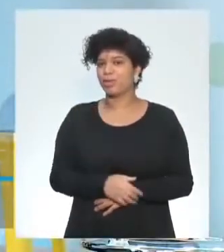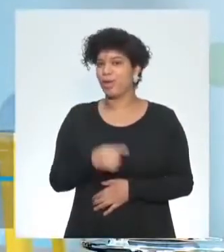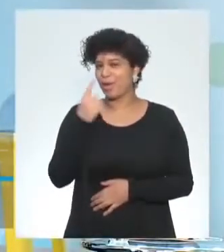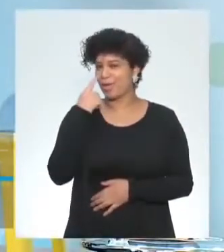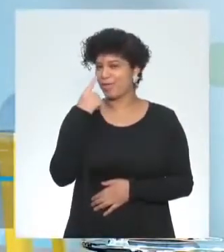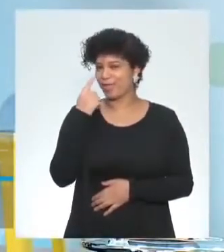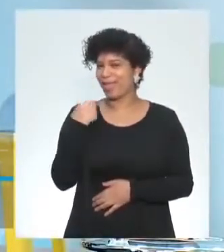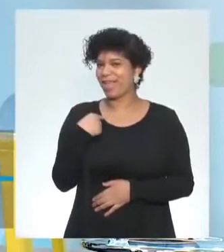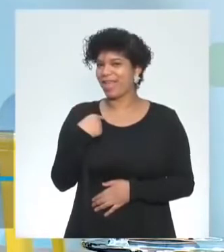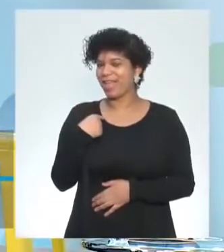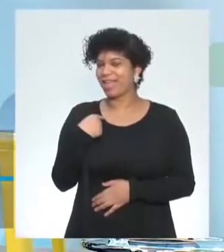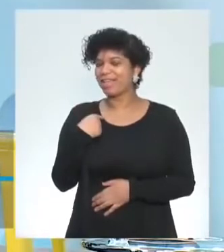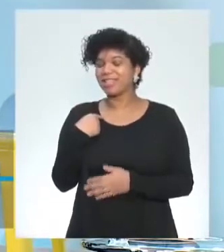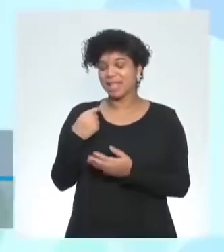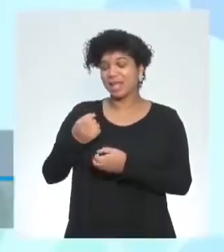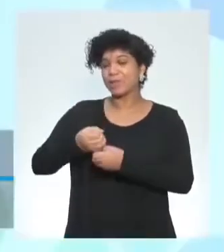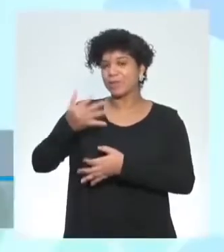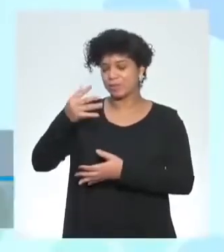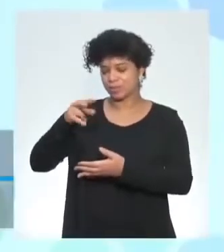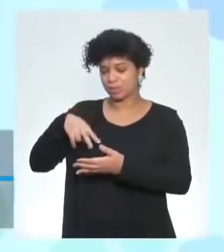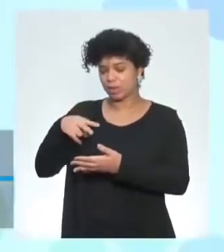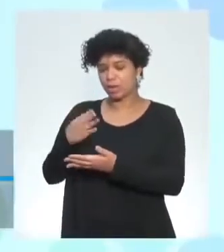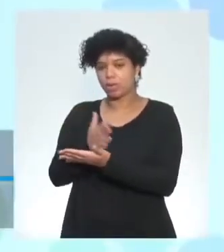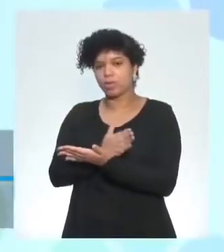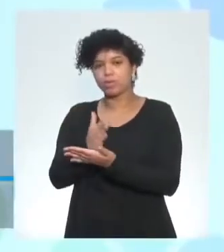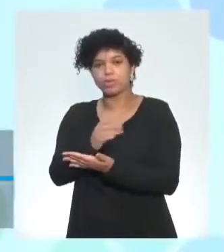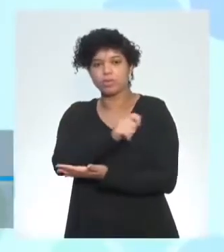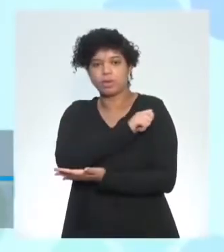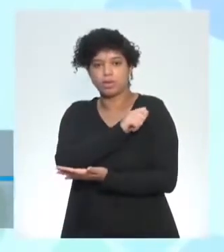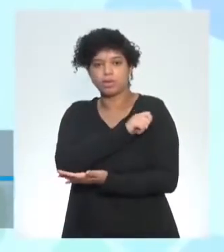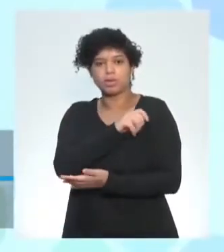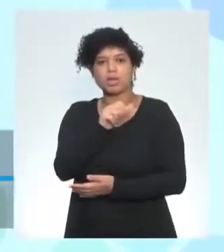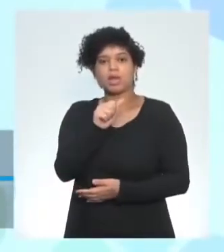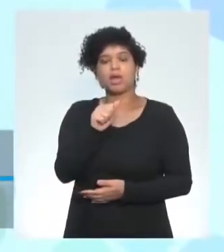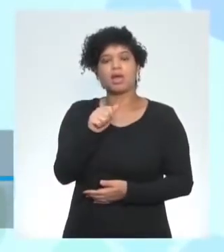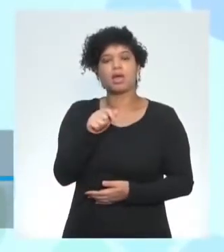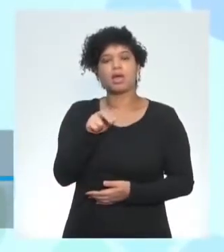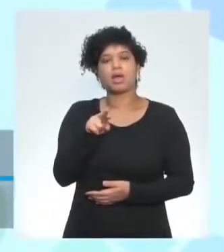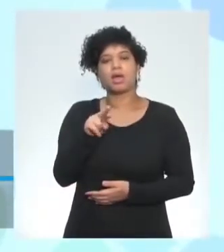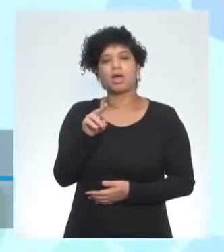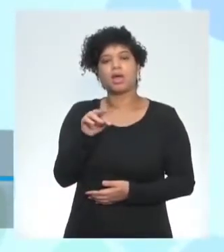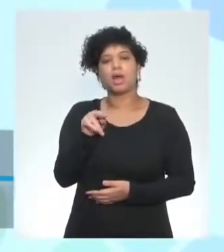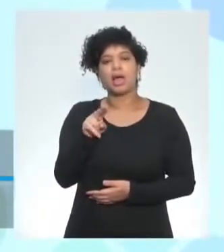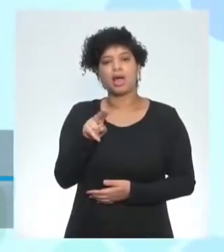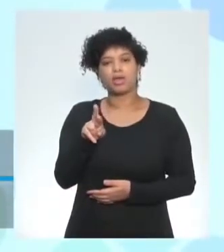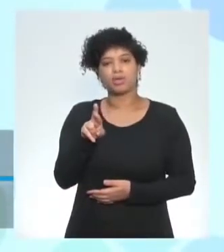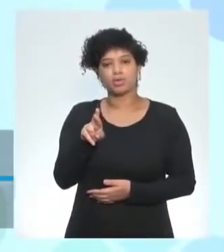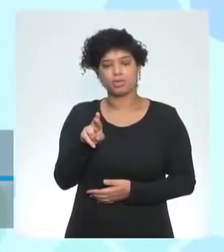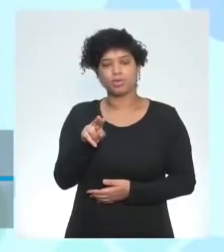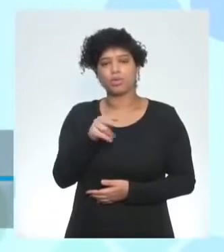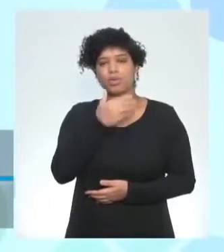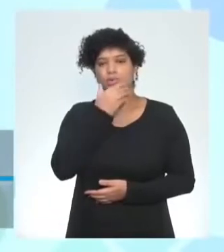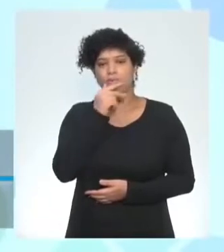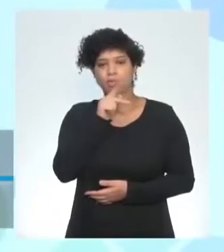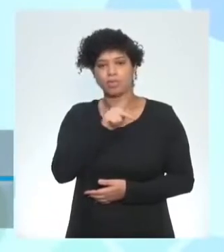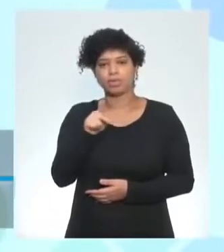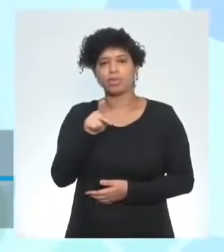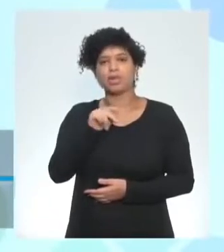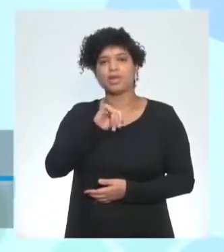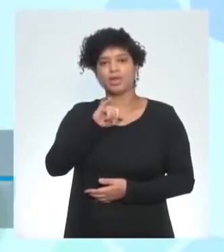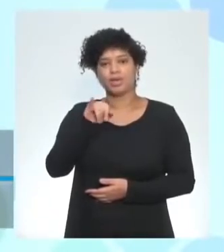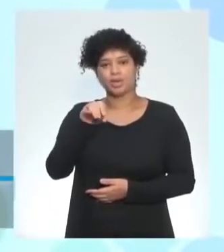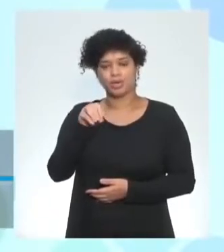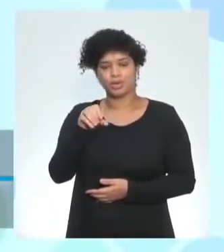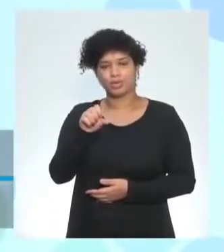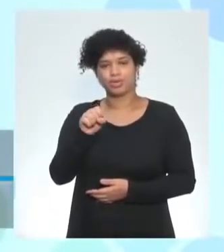mas eu vou ler também o nome de alguns alunos aqui. Ó. Tem o Arthur Ronald, que está com o professor José, na Escola Pedro de Melo.